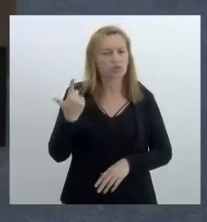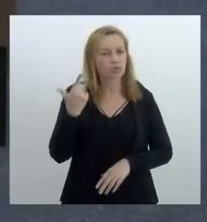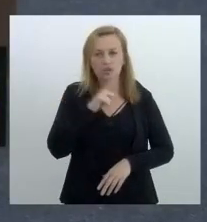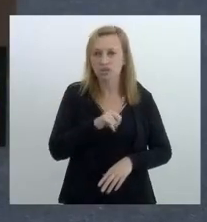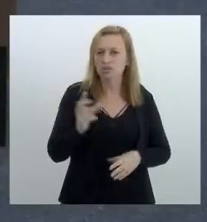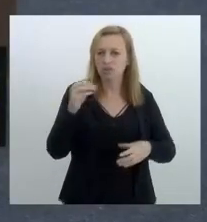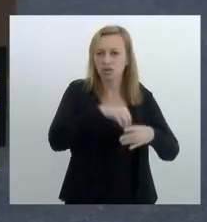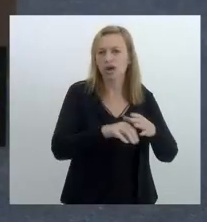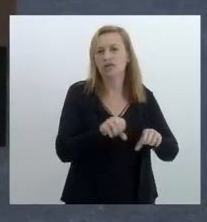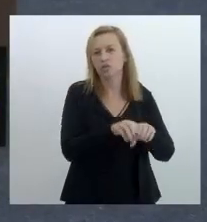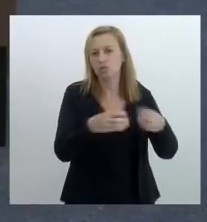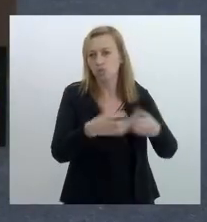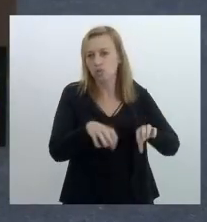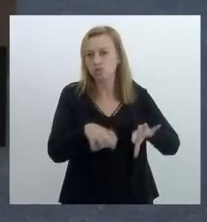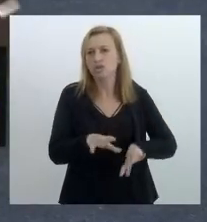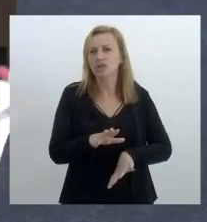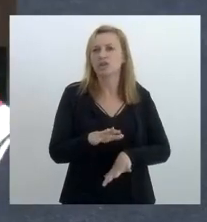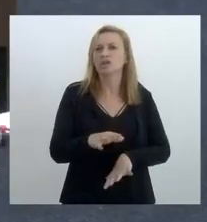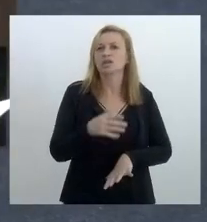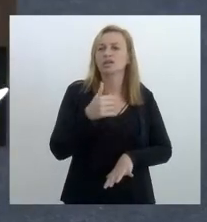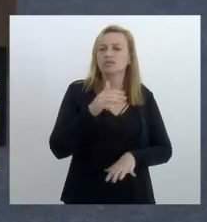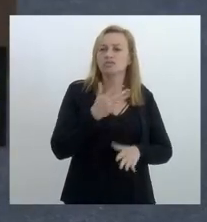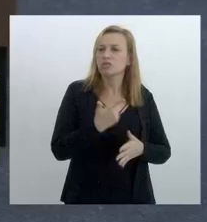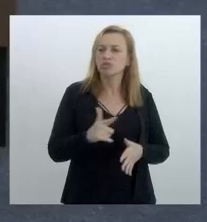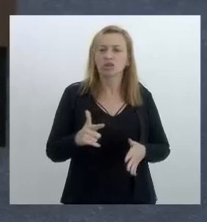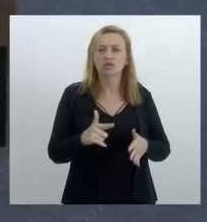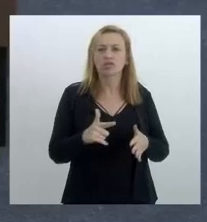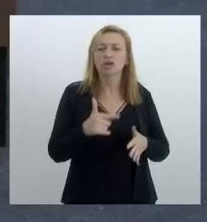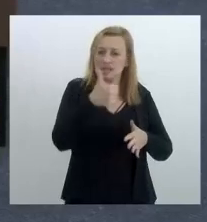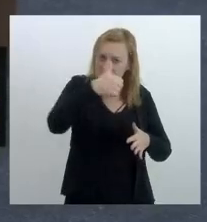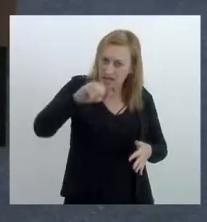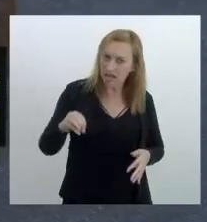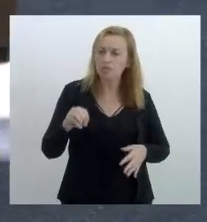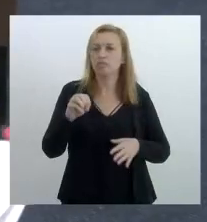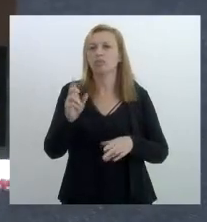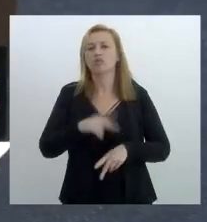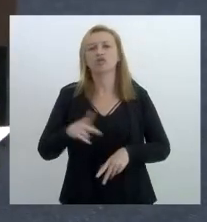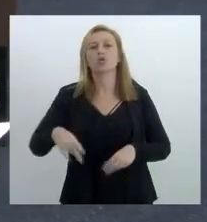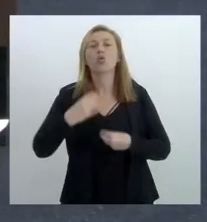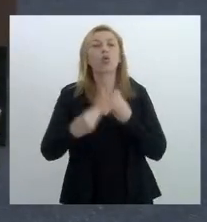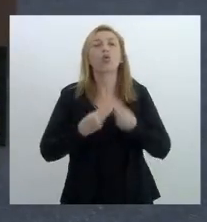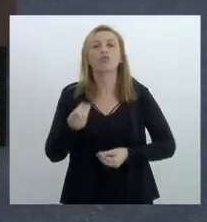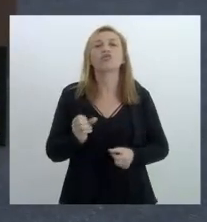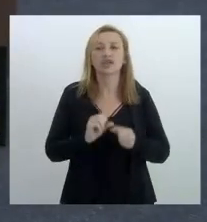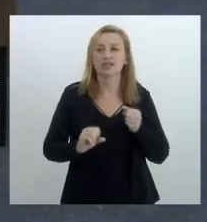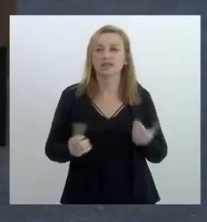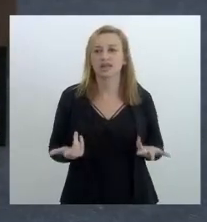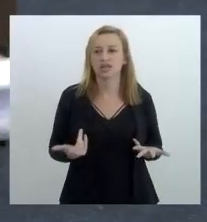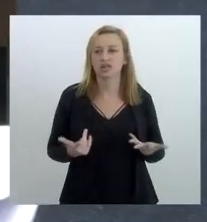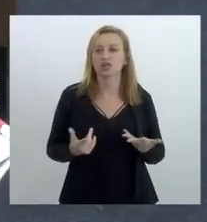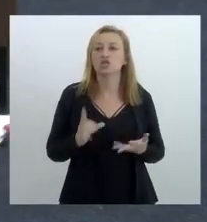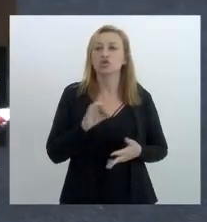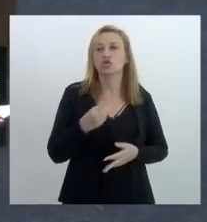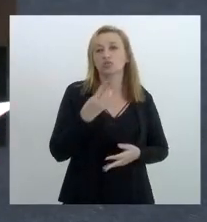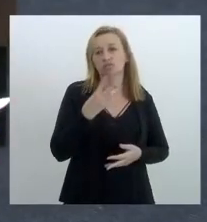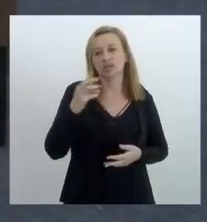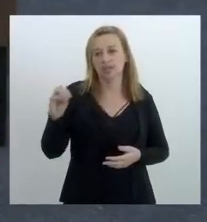concurso de praticamente 100 professores. Como fazer tudo isso com menos